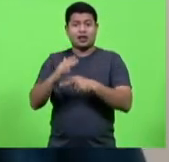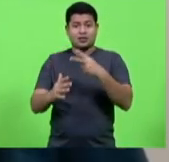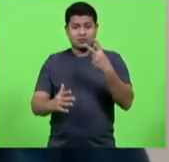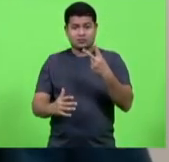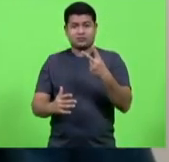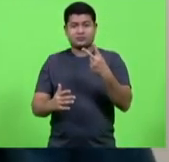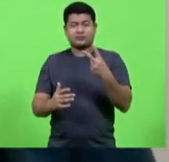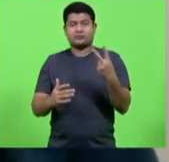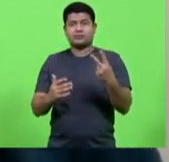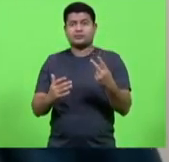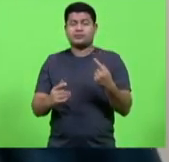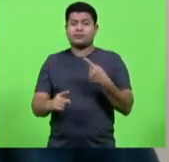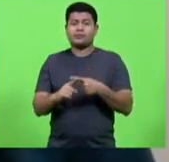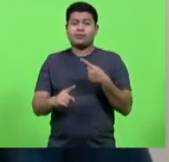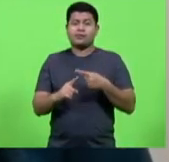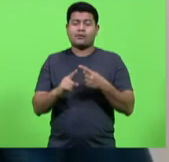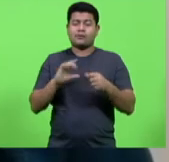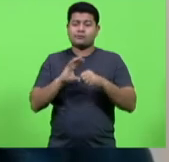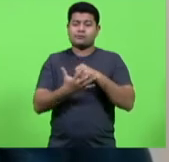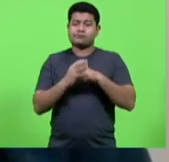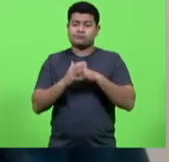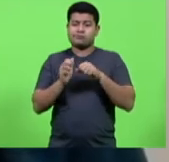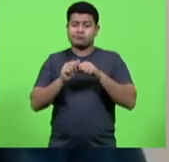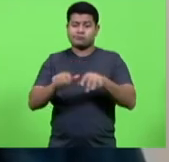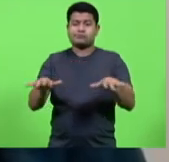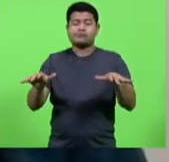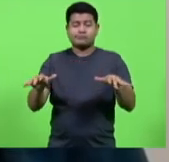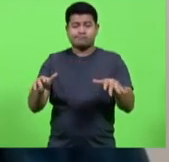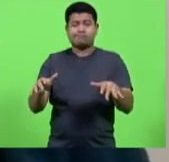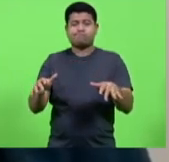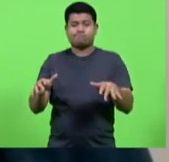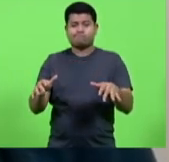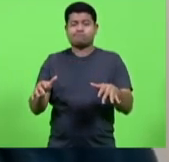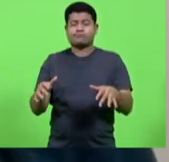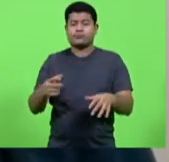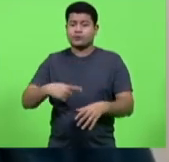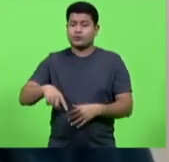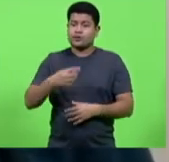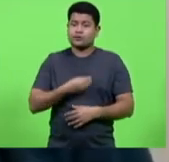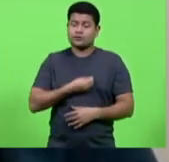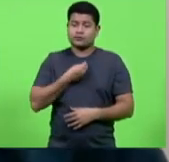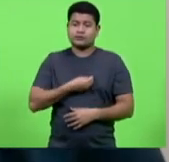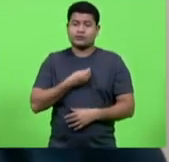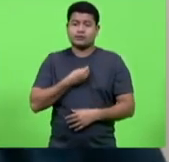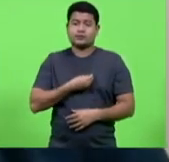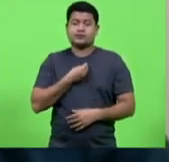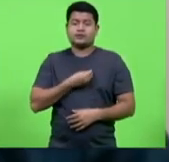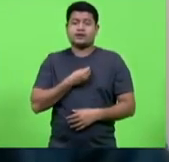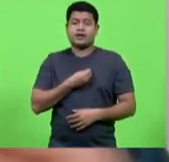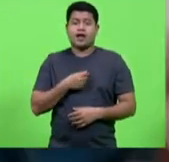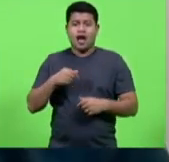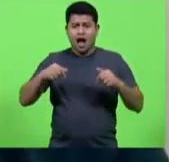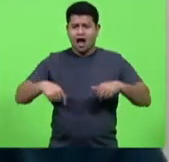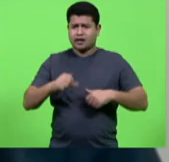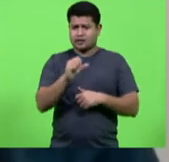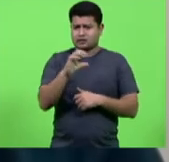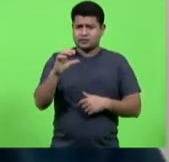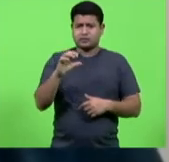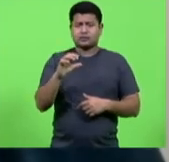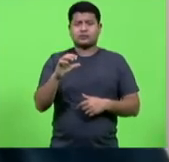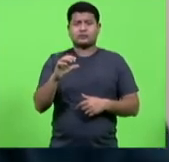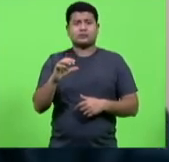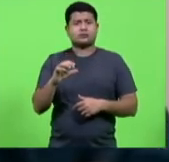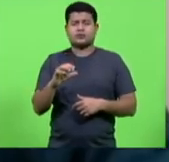vista a pandemia em que nós estamos vivendo, não só no nosso estado, mas a nível